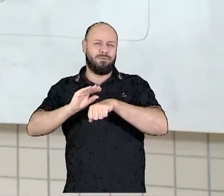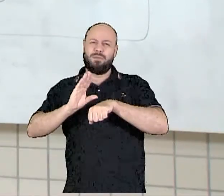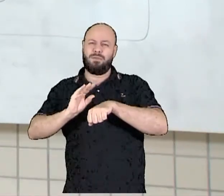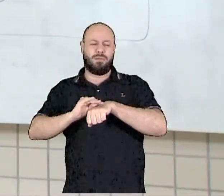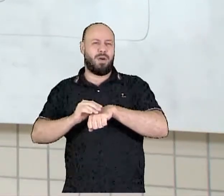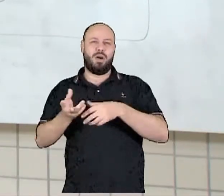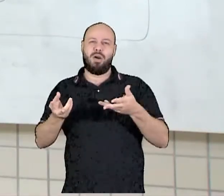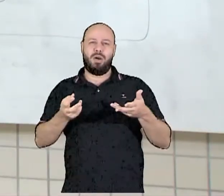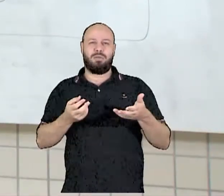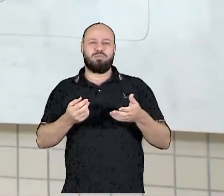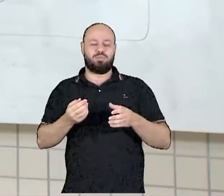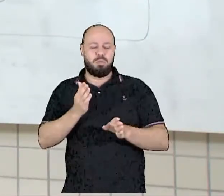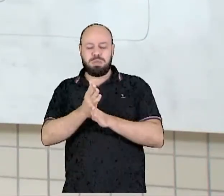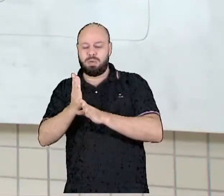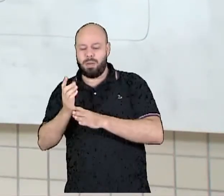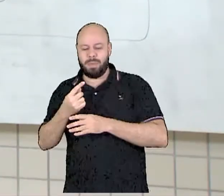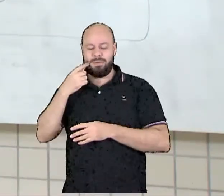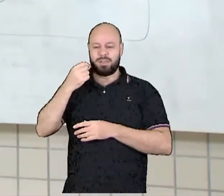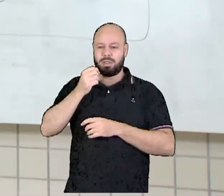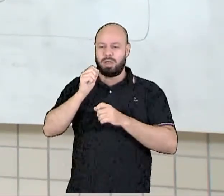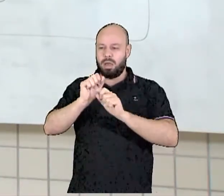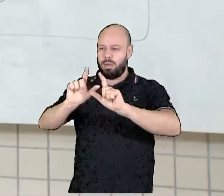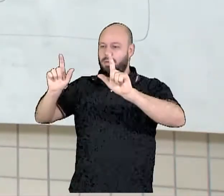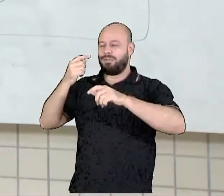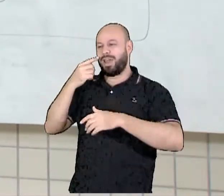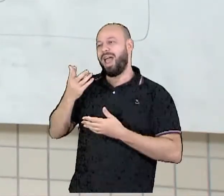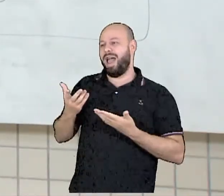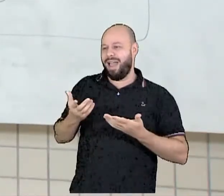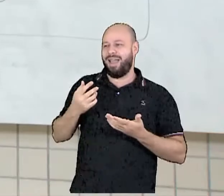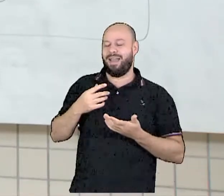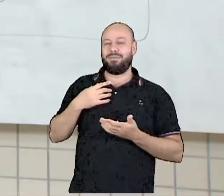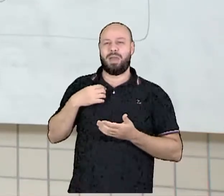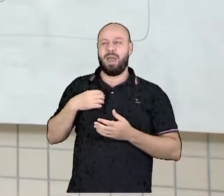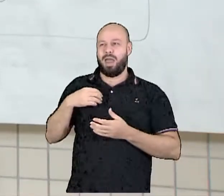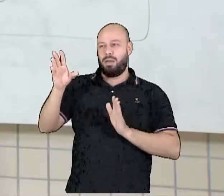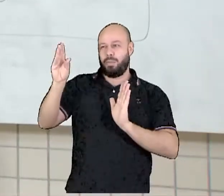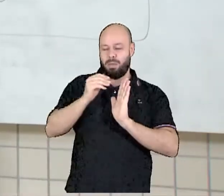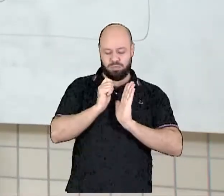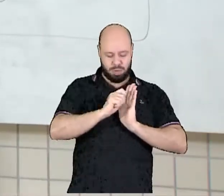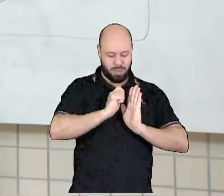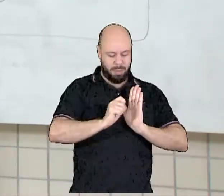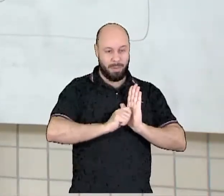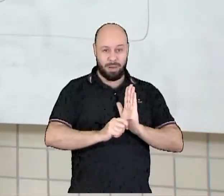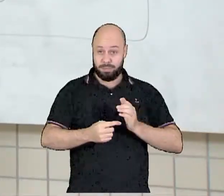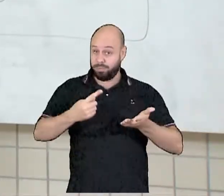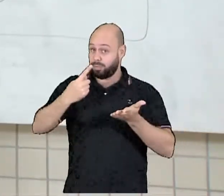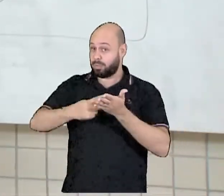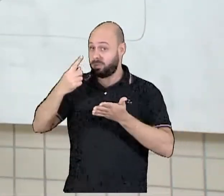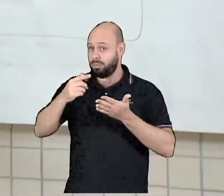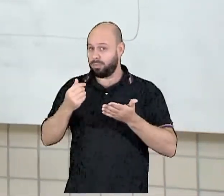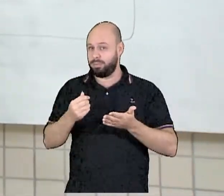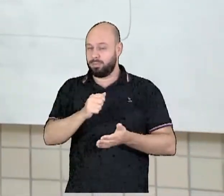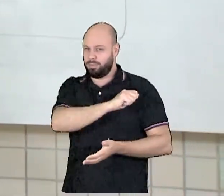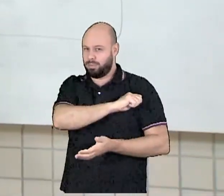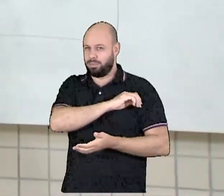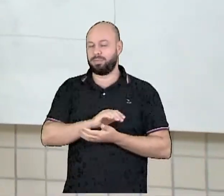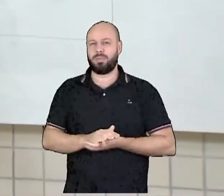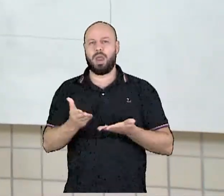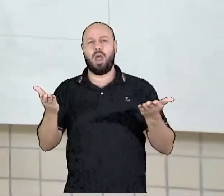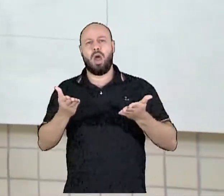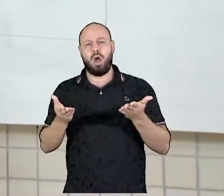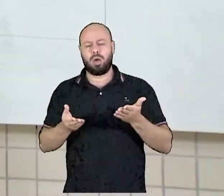e contem um pouco sobre essa imagem. Combinado, alunos? Então, foi isso. A nossa aula de hoje, nós trabalhamos